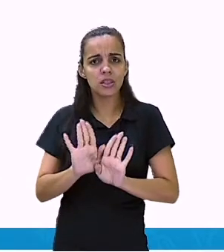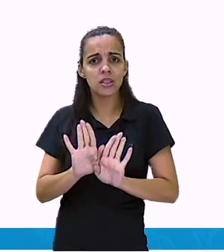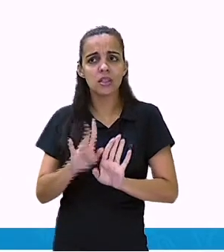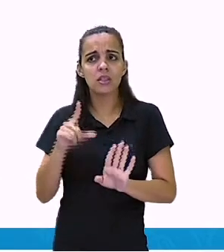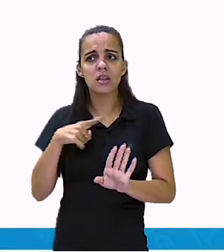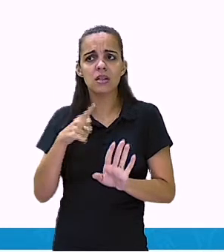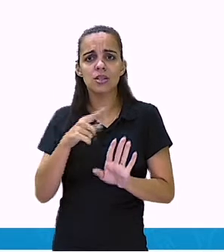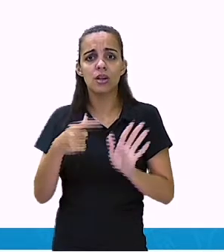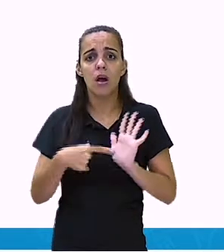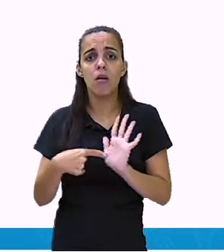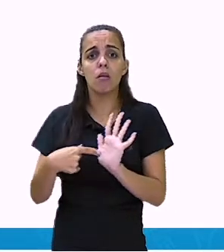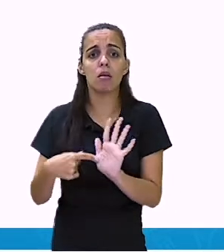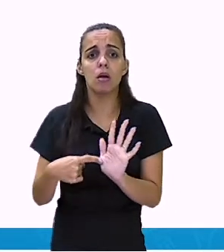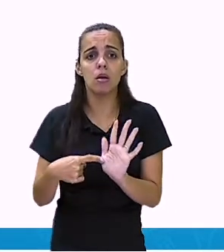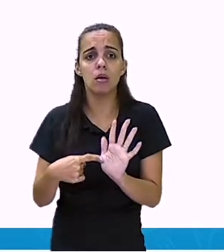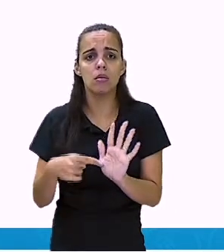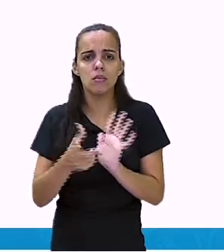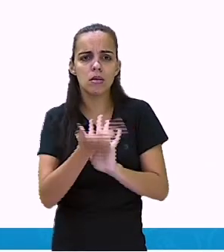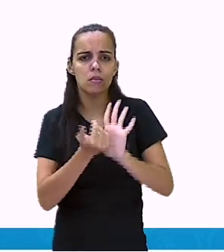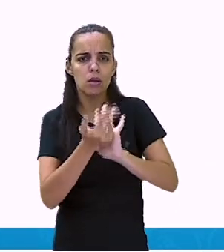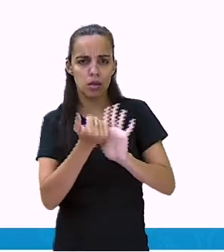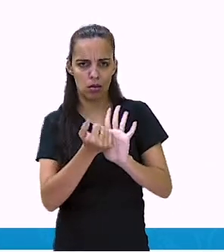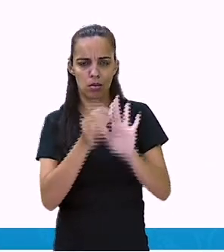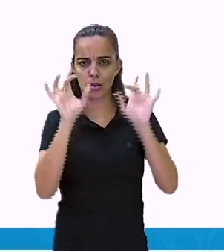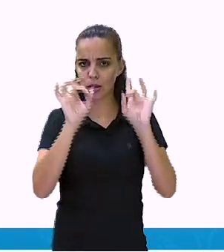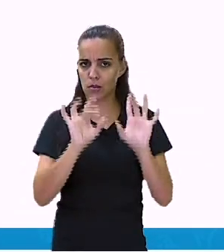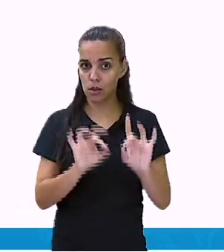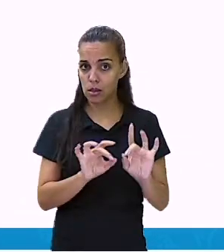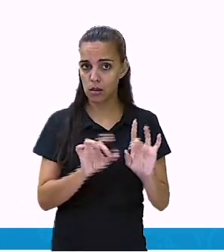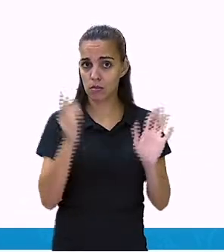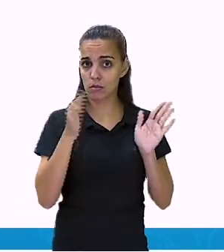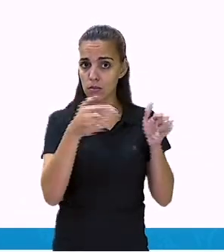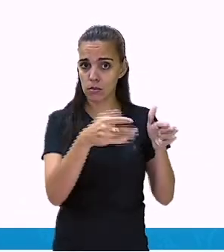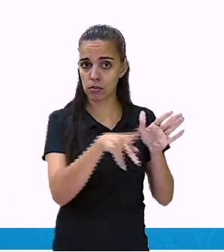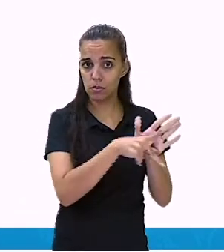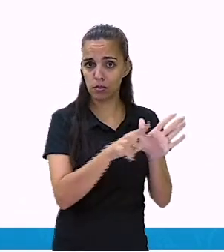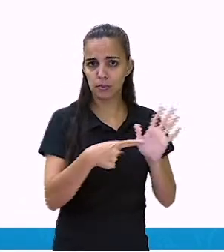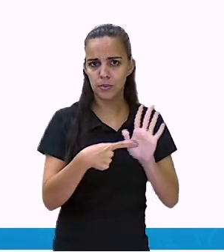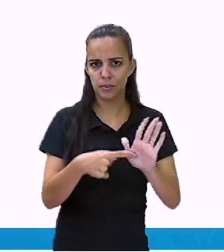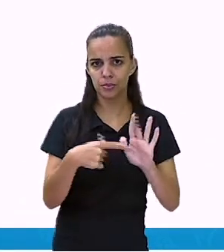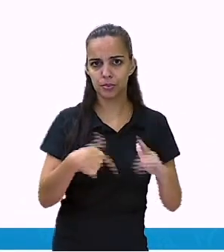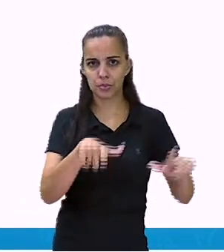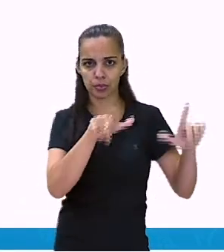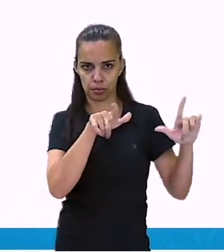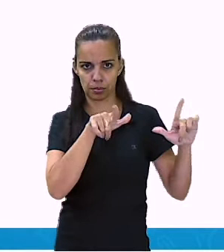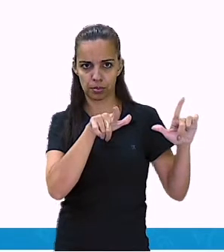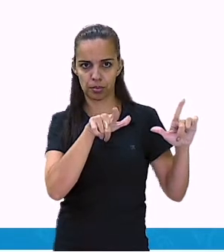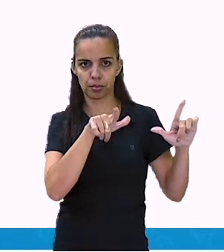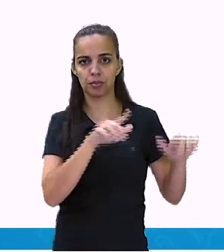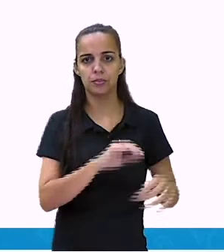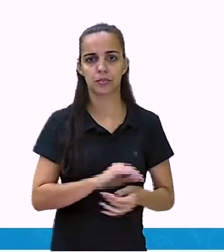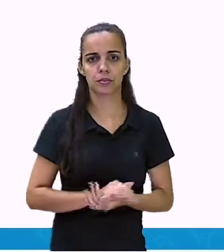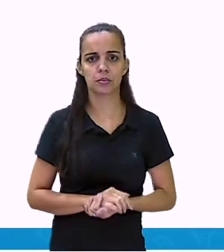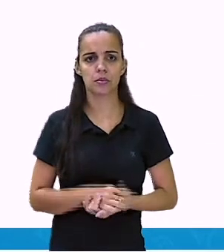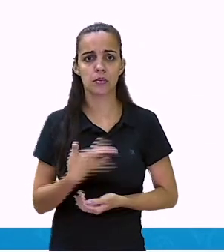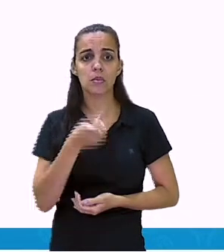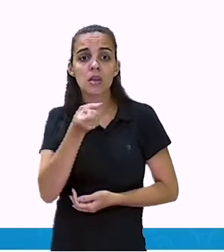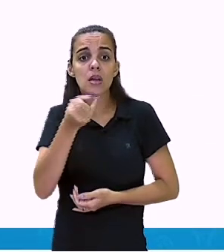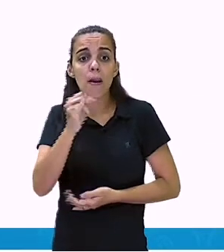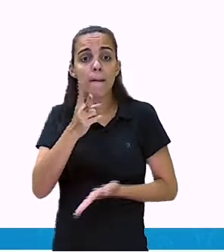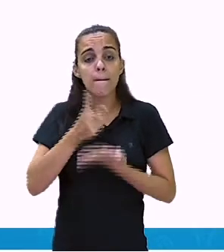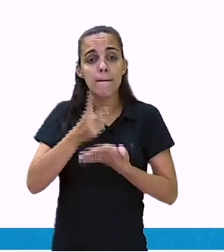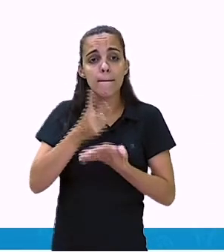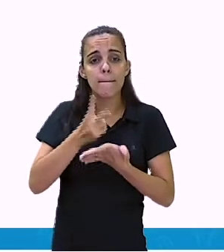de destinar desenhos específicos para cada uma delas. Se uma